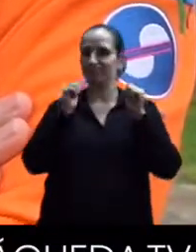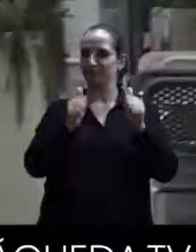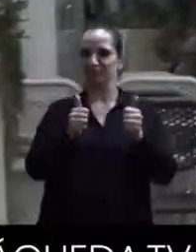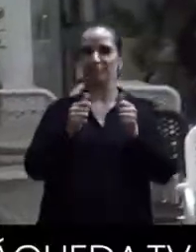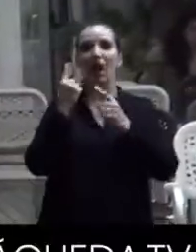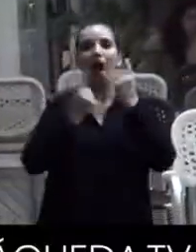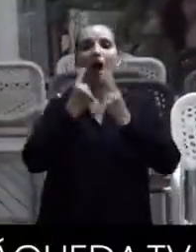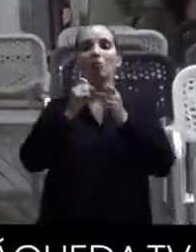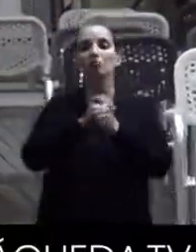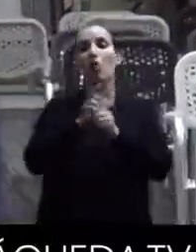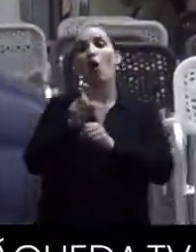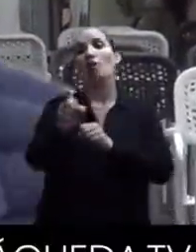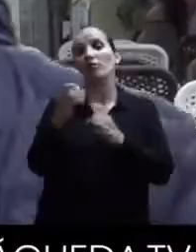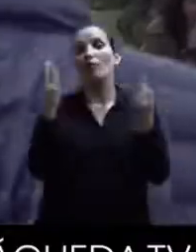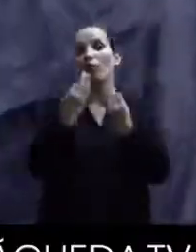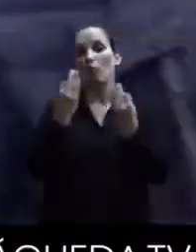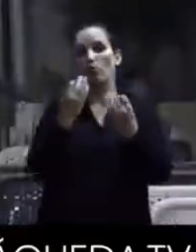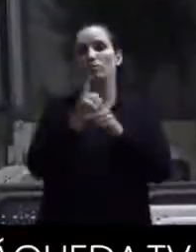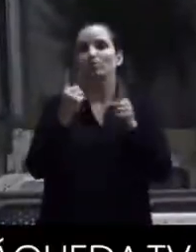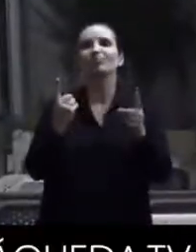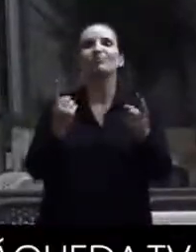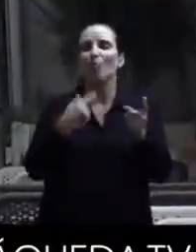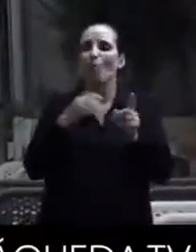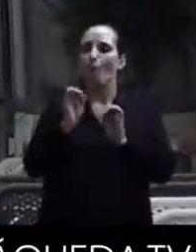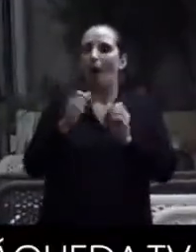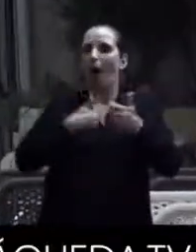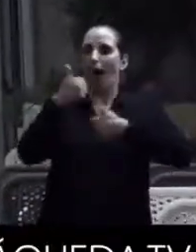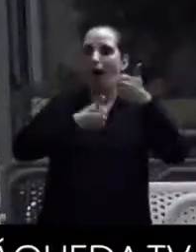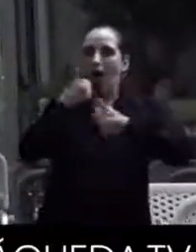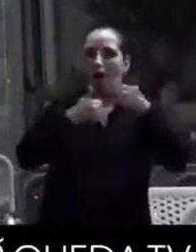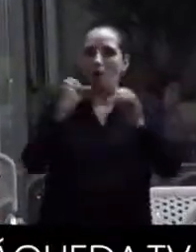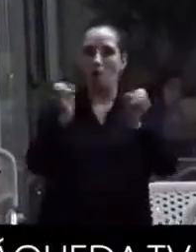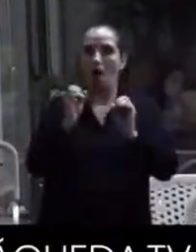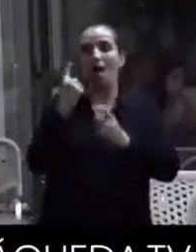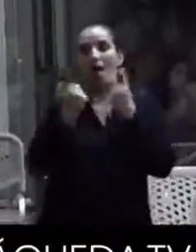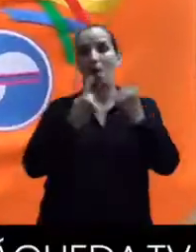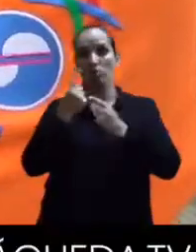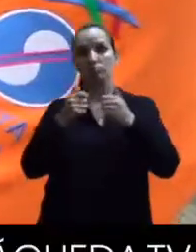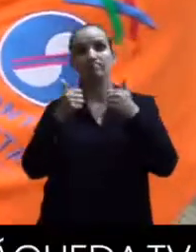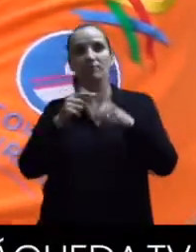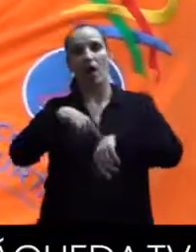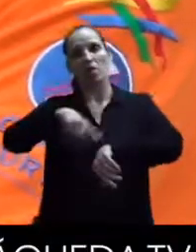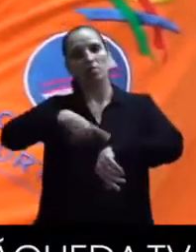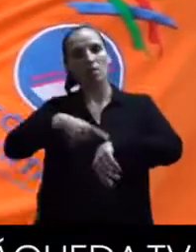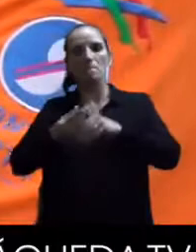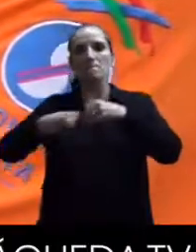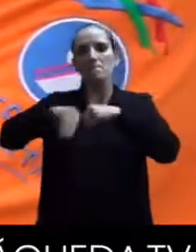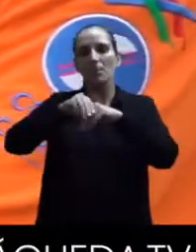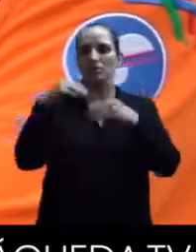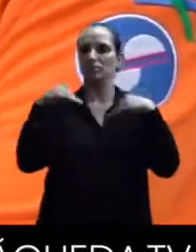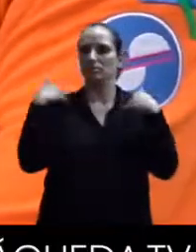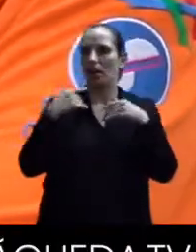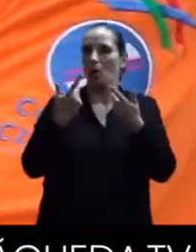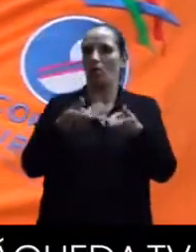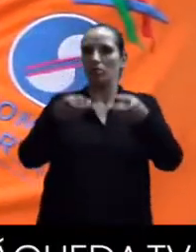como sempre. Para alguns atletas o Covid foi mau porque deixámos de ter a parte competitiva, mas para alguns se calhar foi mais tempo